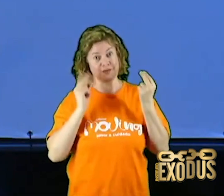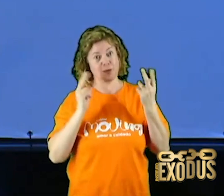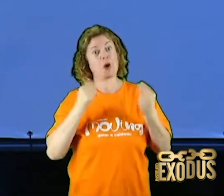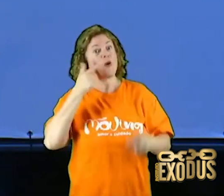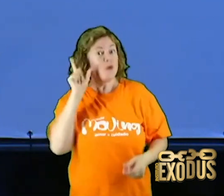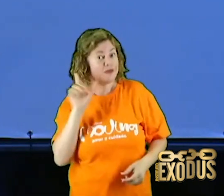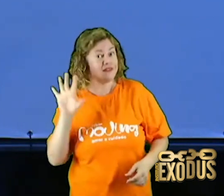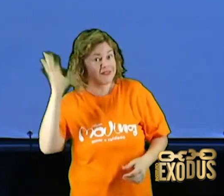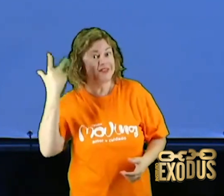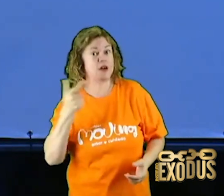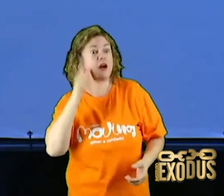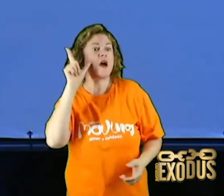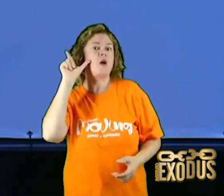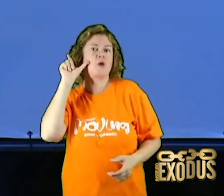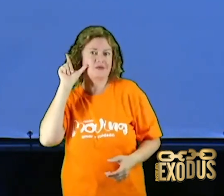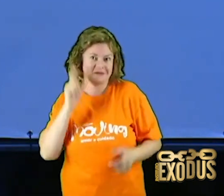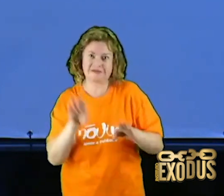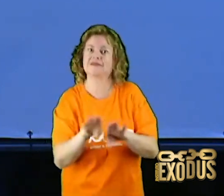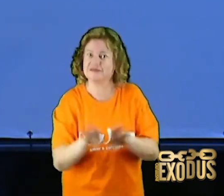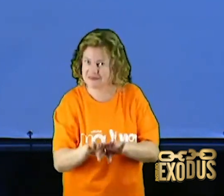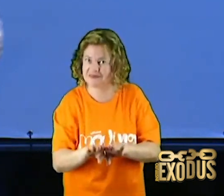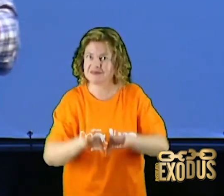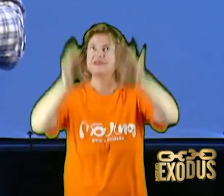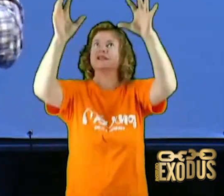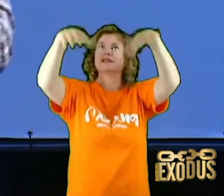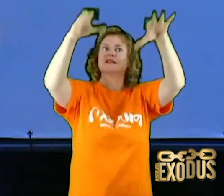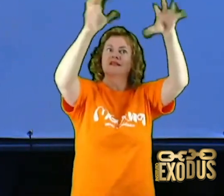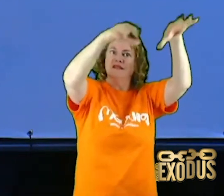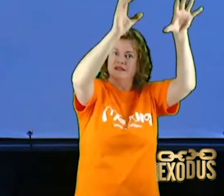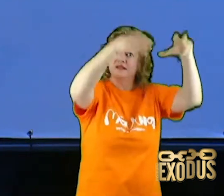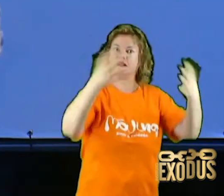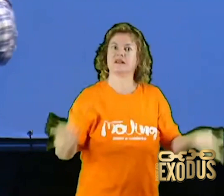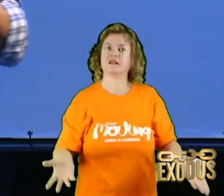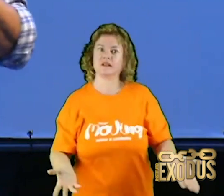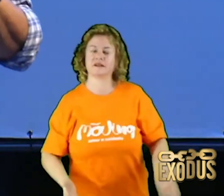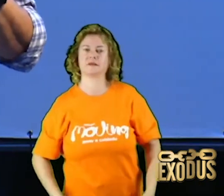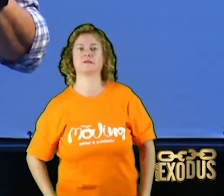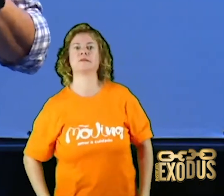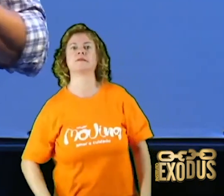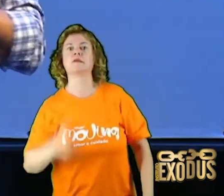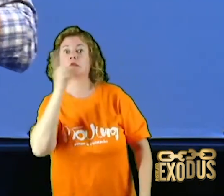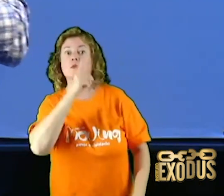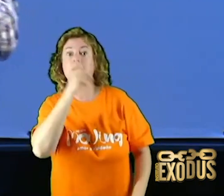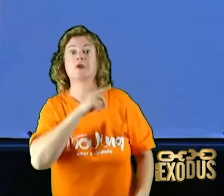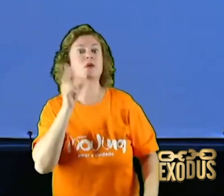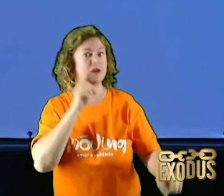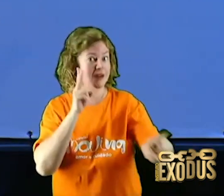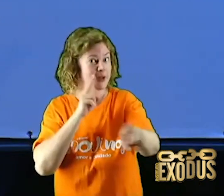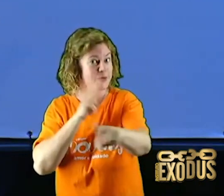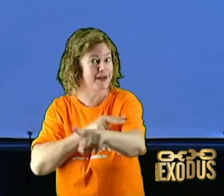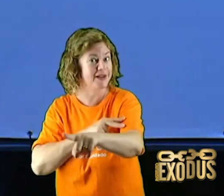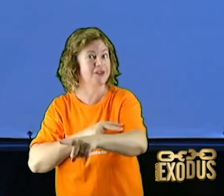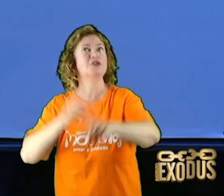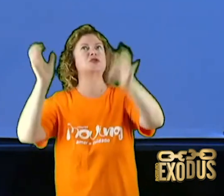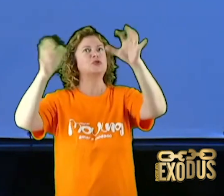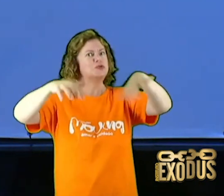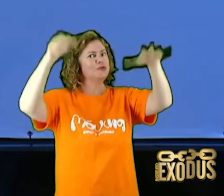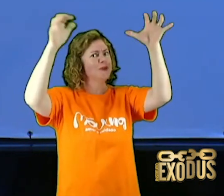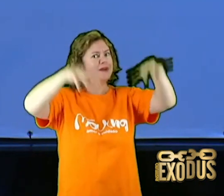isso. Anteontem aconteceu isso. Mas quando foi no domingo, caiu chuva ou não caiu? Quem vem para o culto sabe que caiu